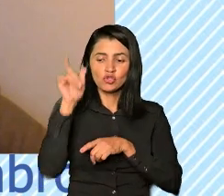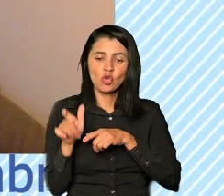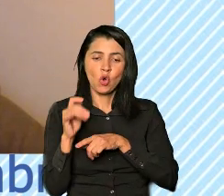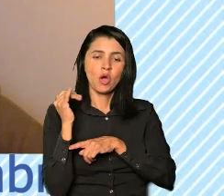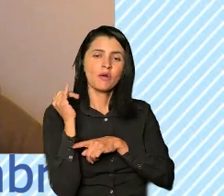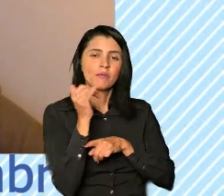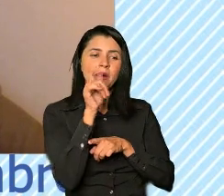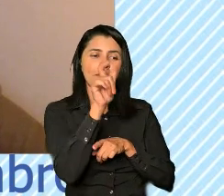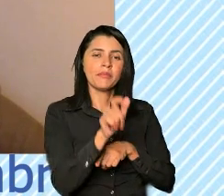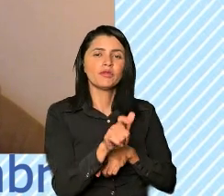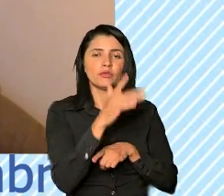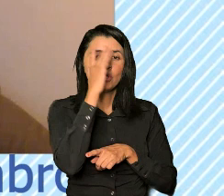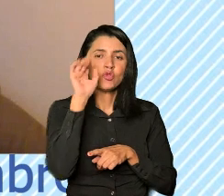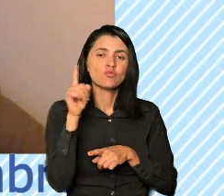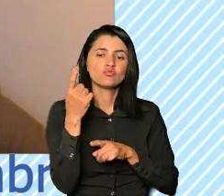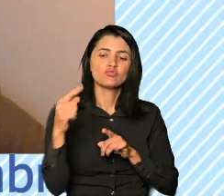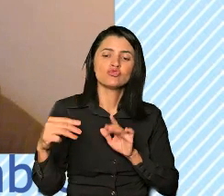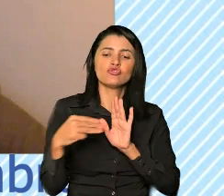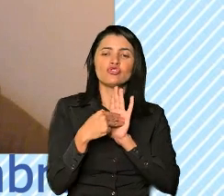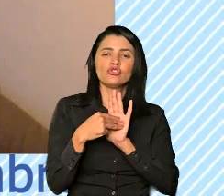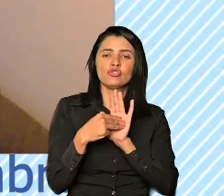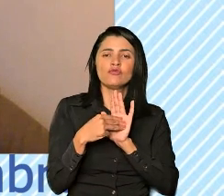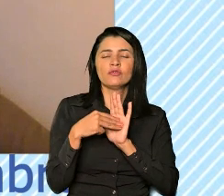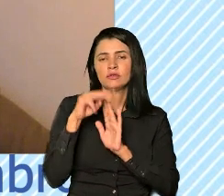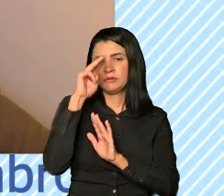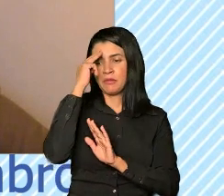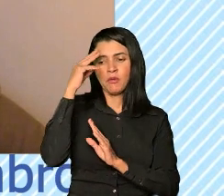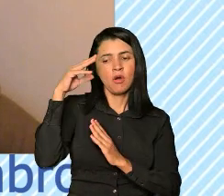um motivo, né? Essa memória maleável.